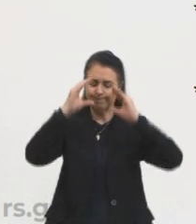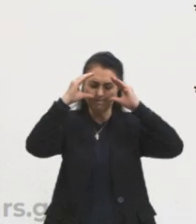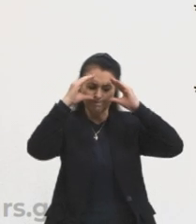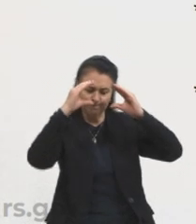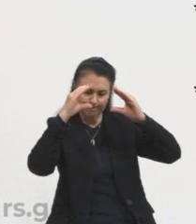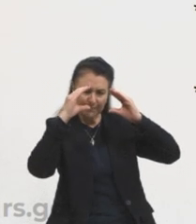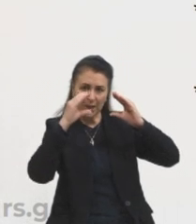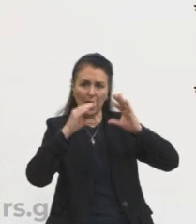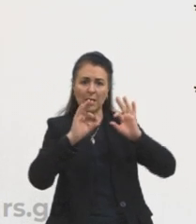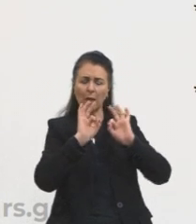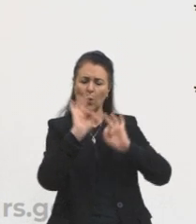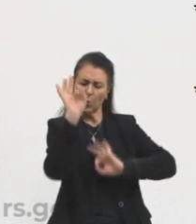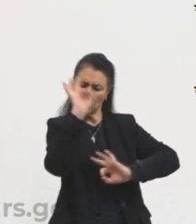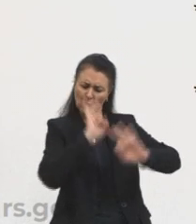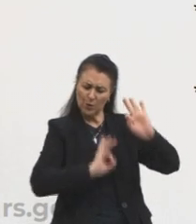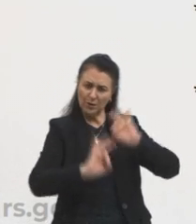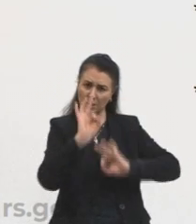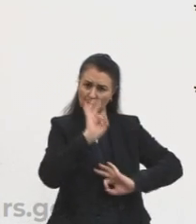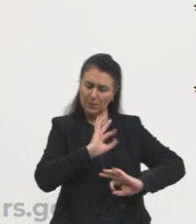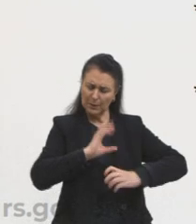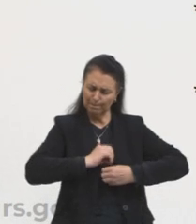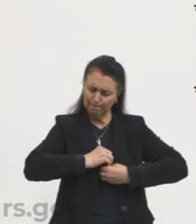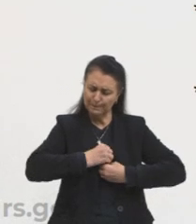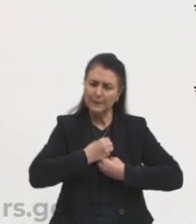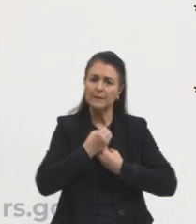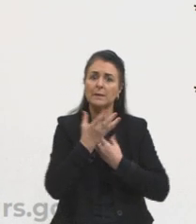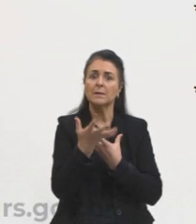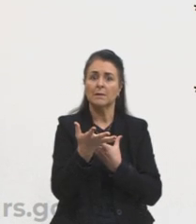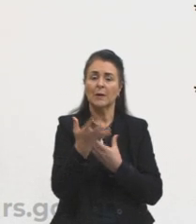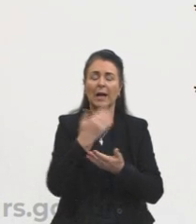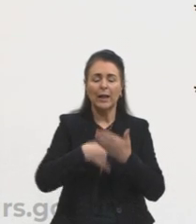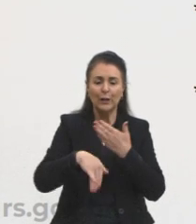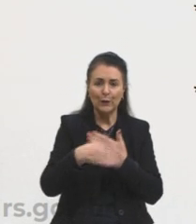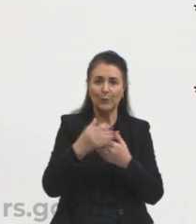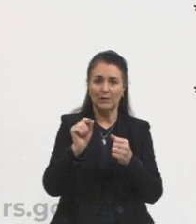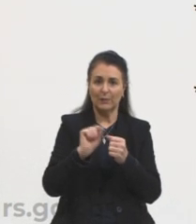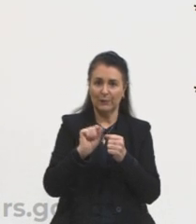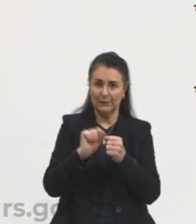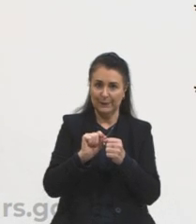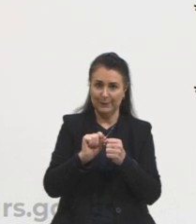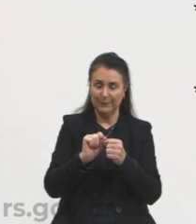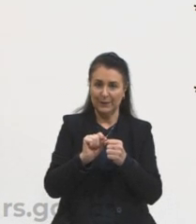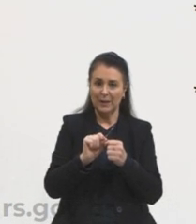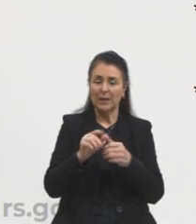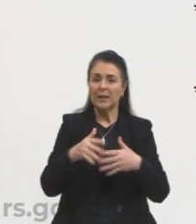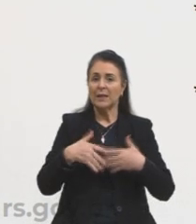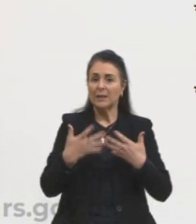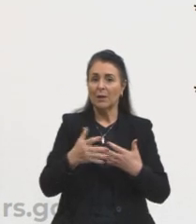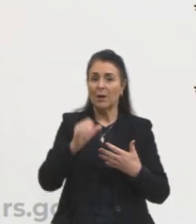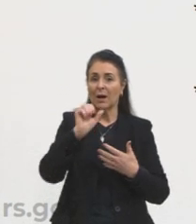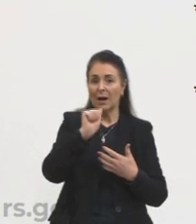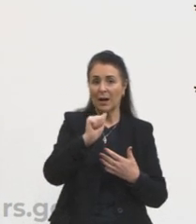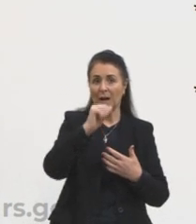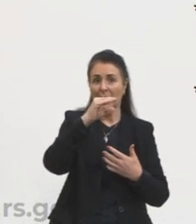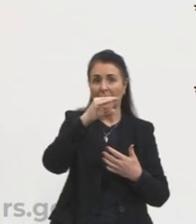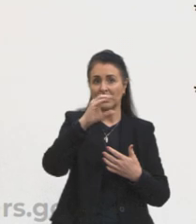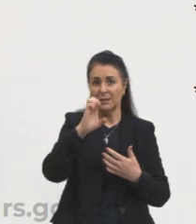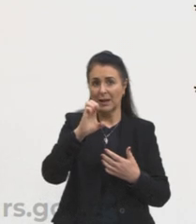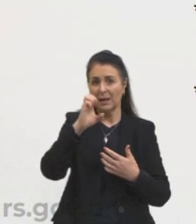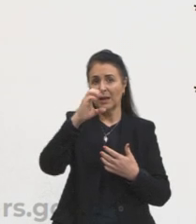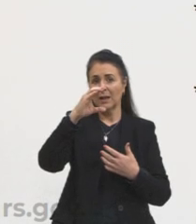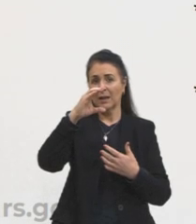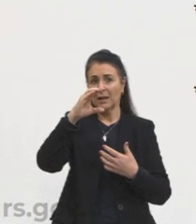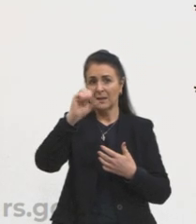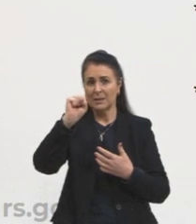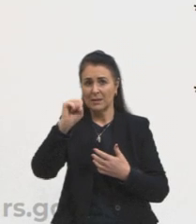disciplina essa dedicação ao que a pessoa realizasse essa essa então essa Sesi muito